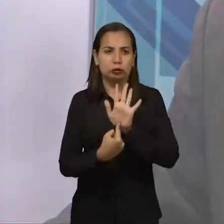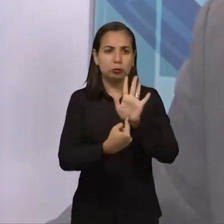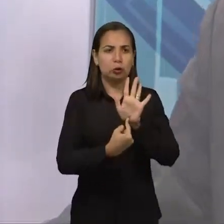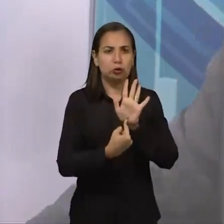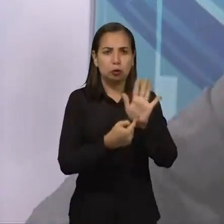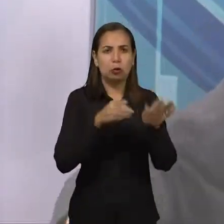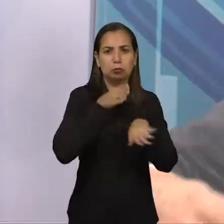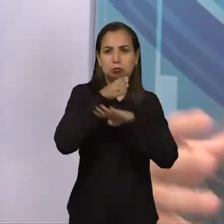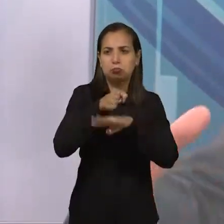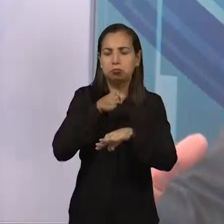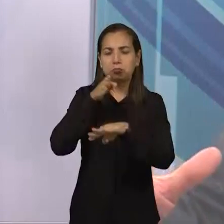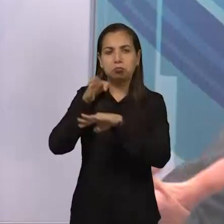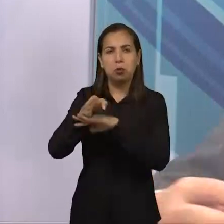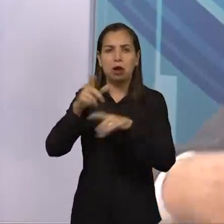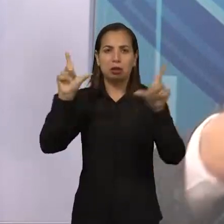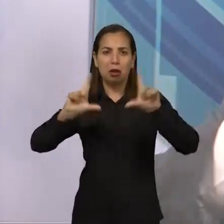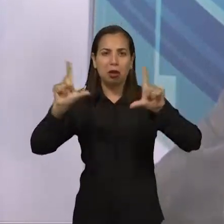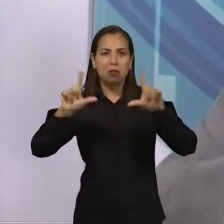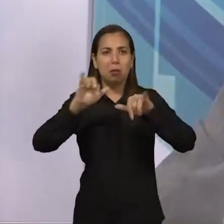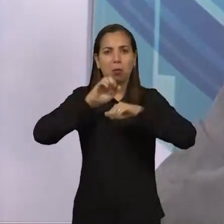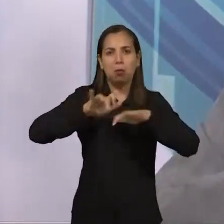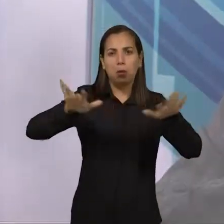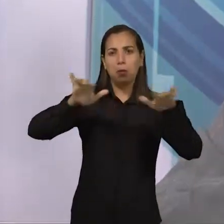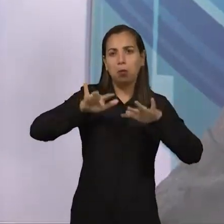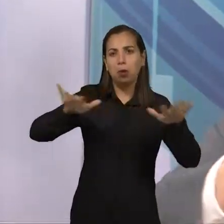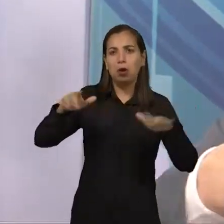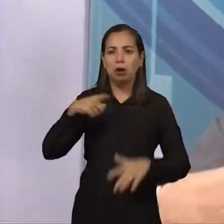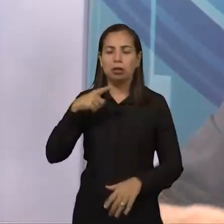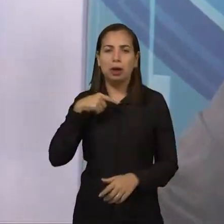disse, ou seja, isso cria o âmbito,